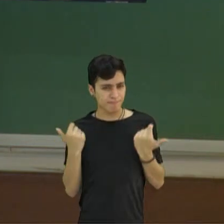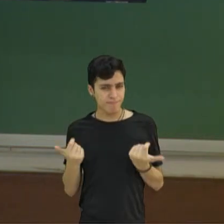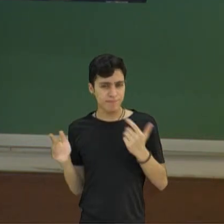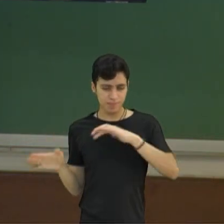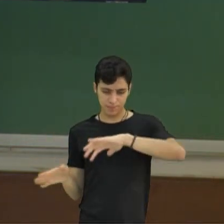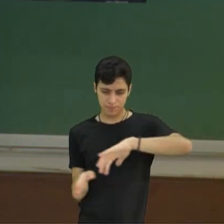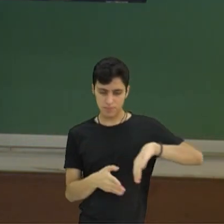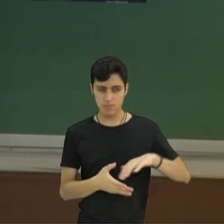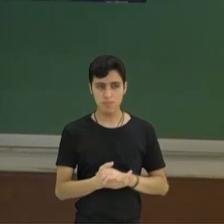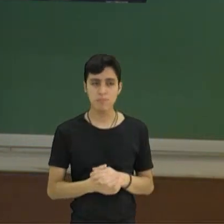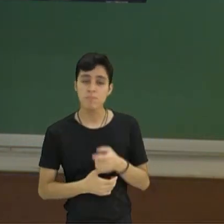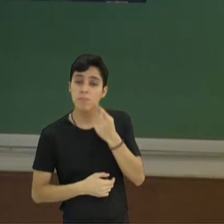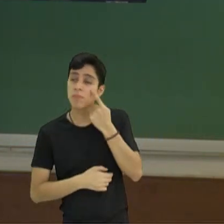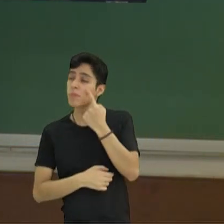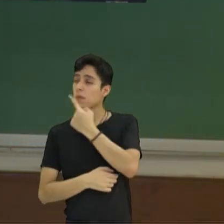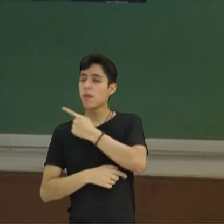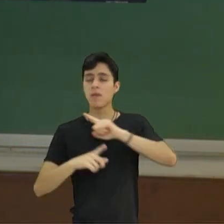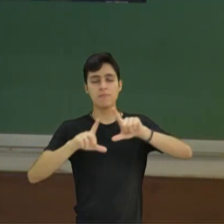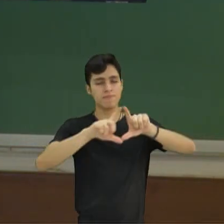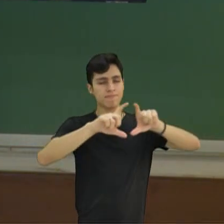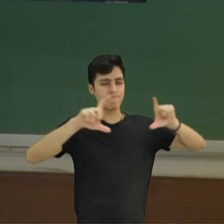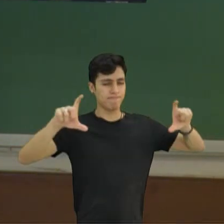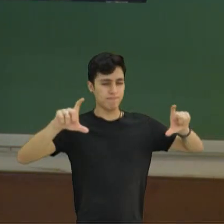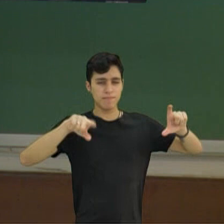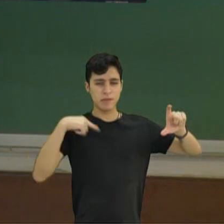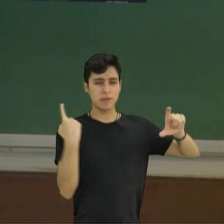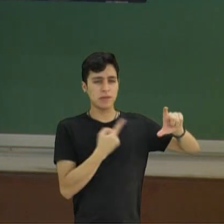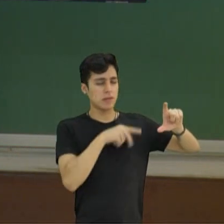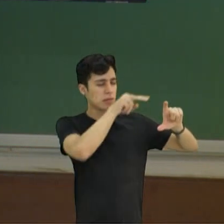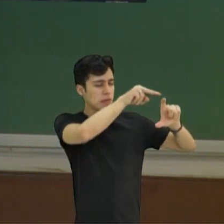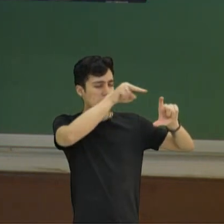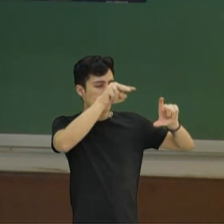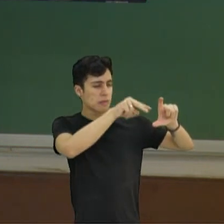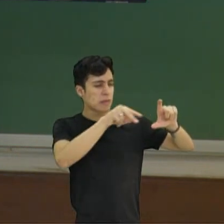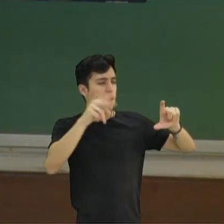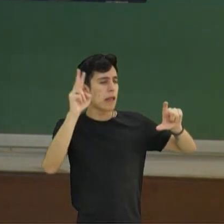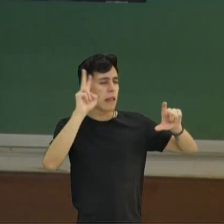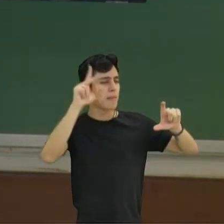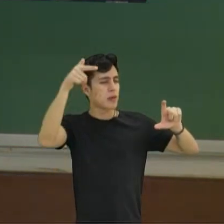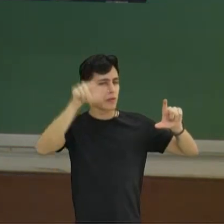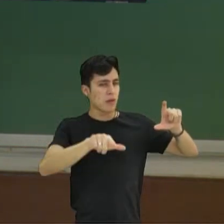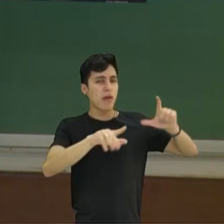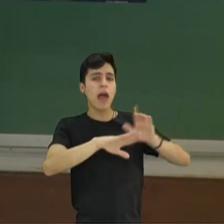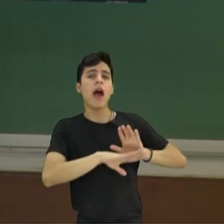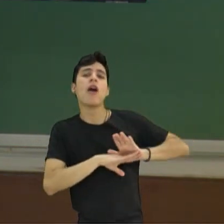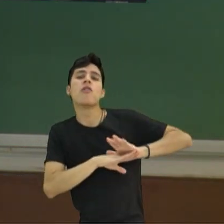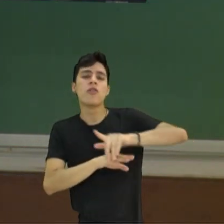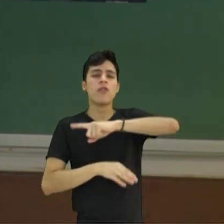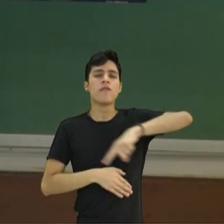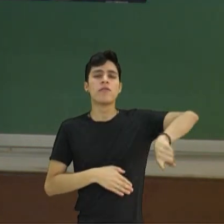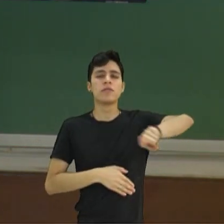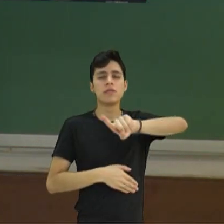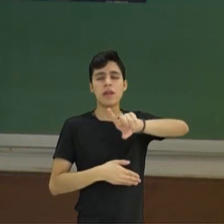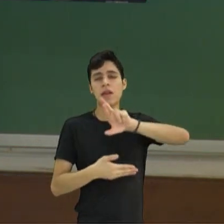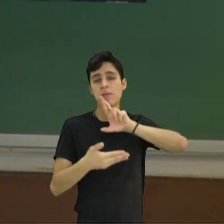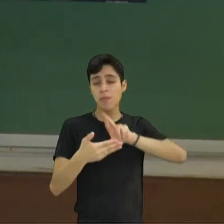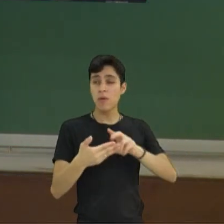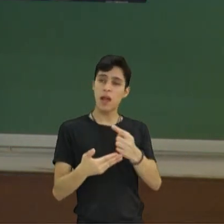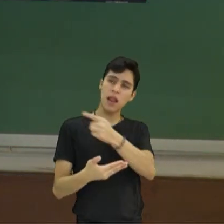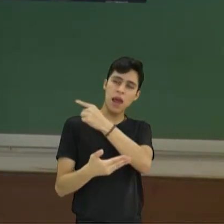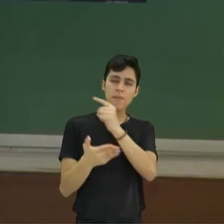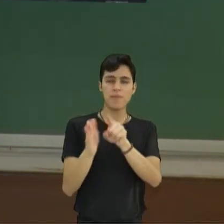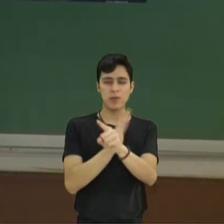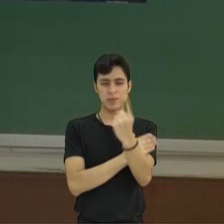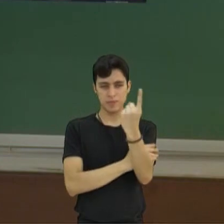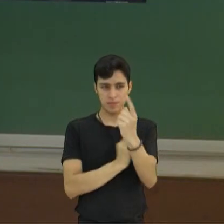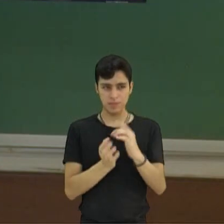Agora temos um trecho da carta para relermos e relembrarmos e também responder, ajudar na resposta da pergunta número 1. Carta